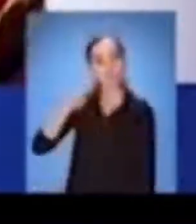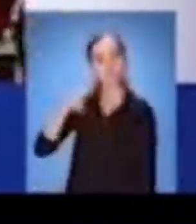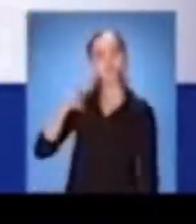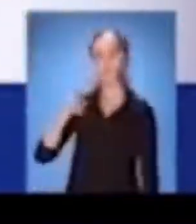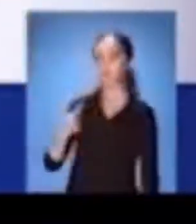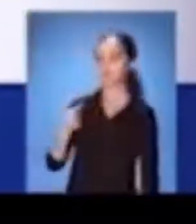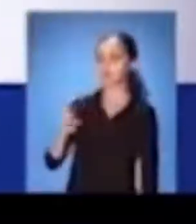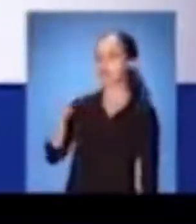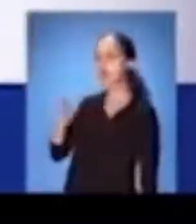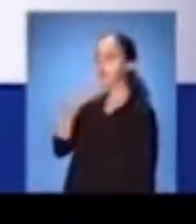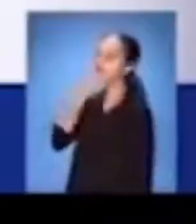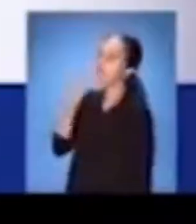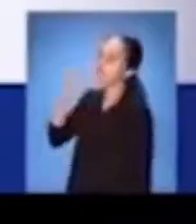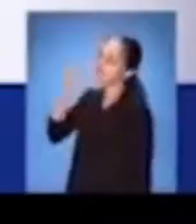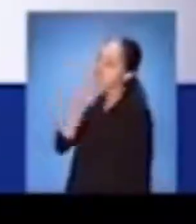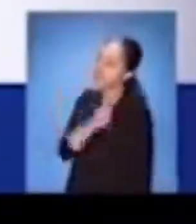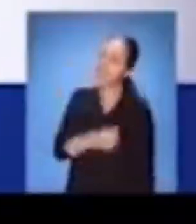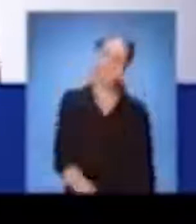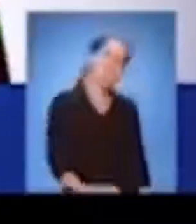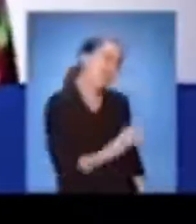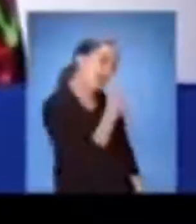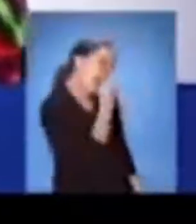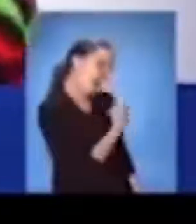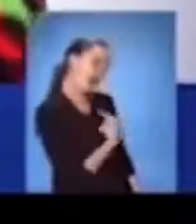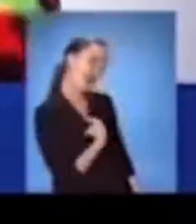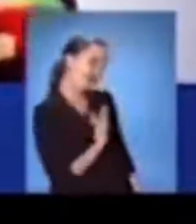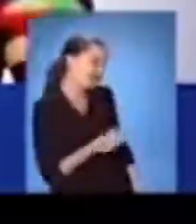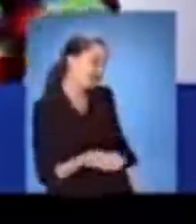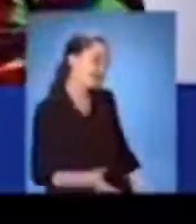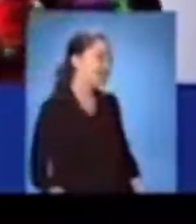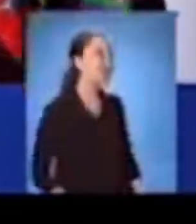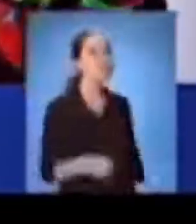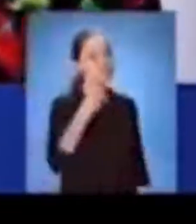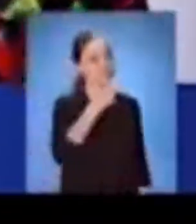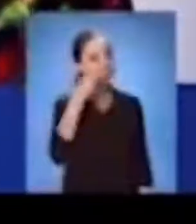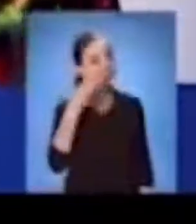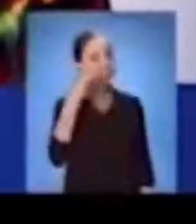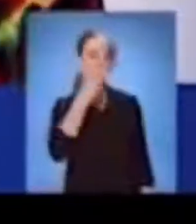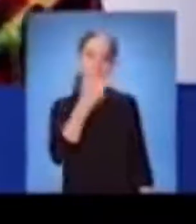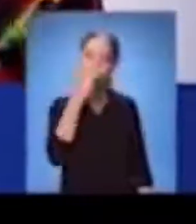no Bubu. Oh, menino lindo. São seus olhos.